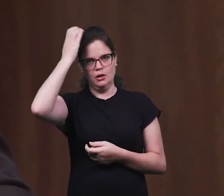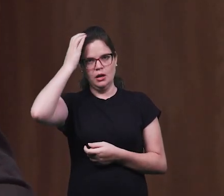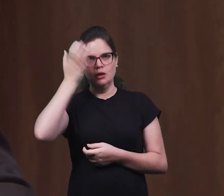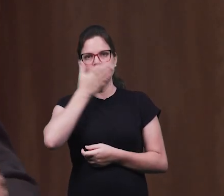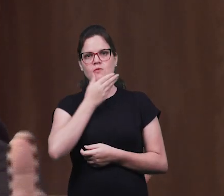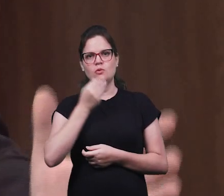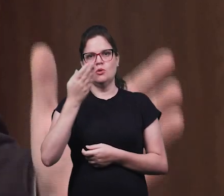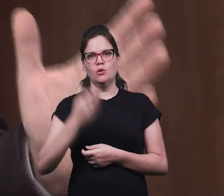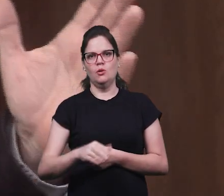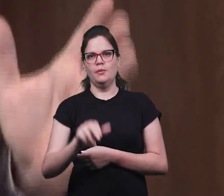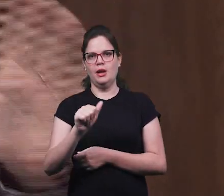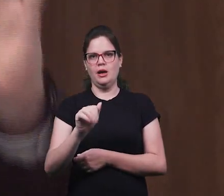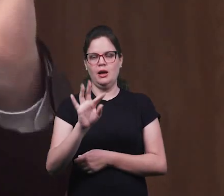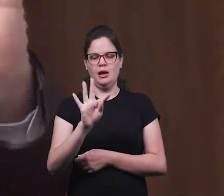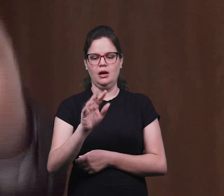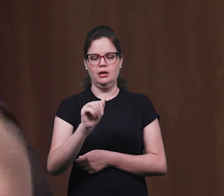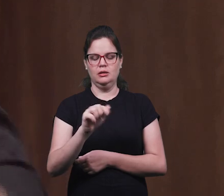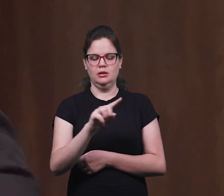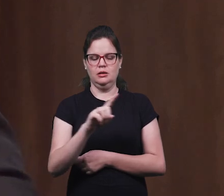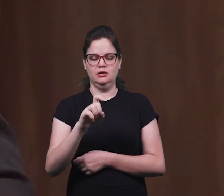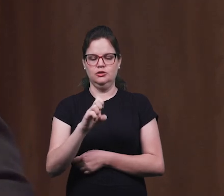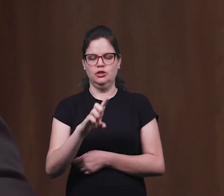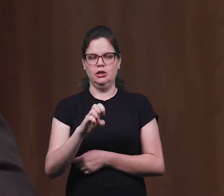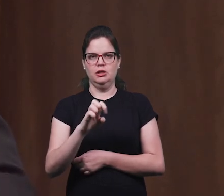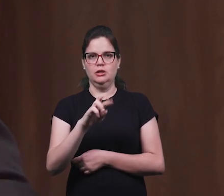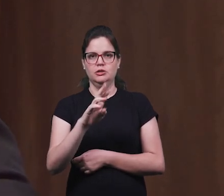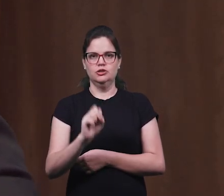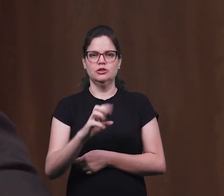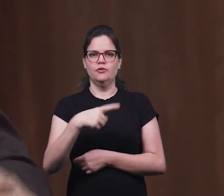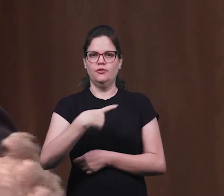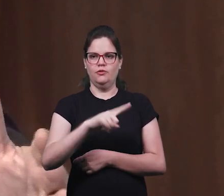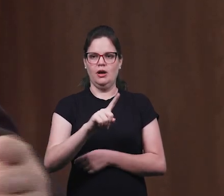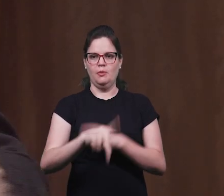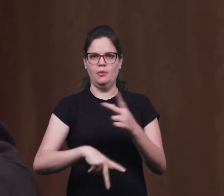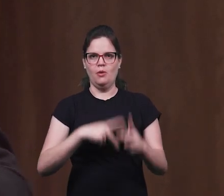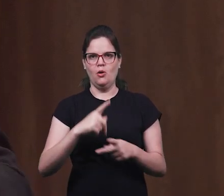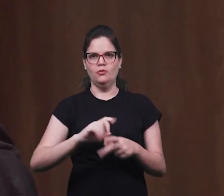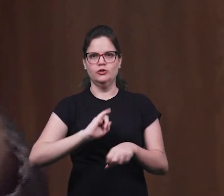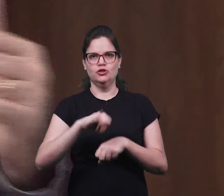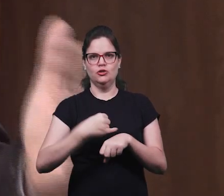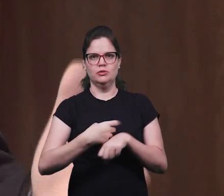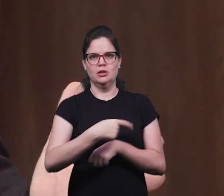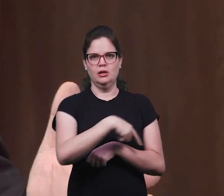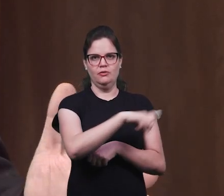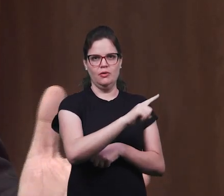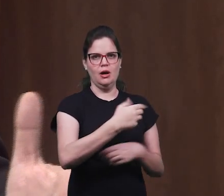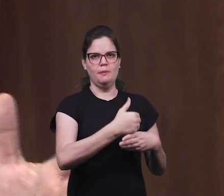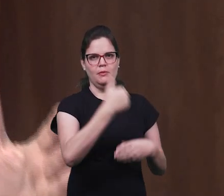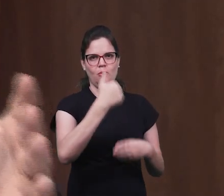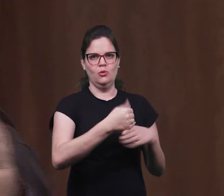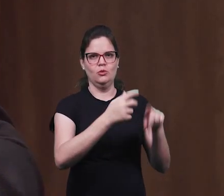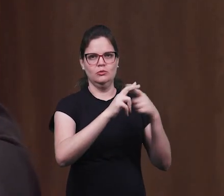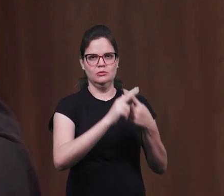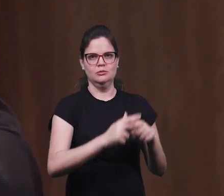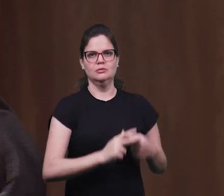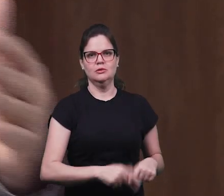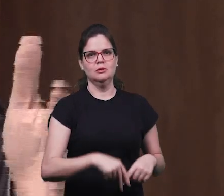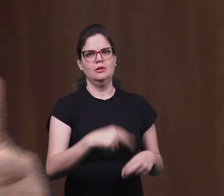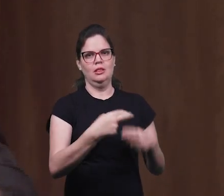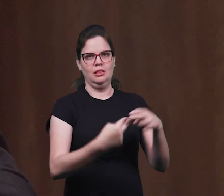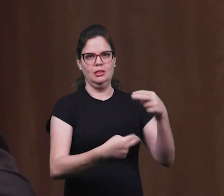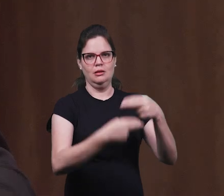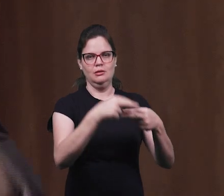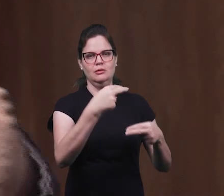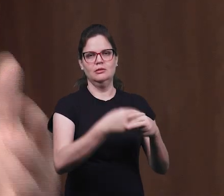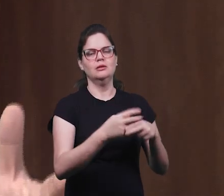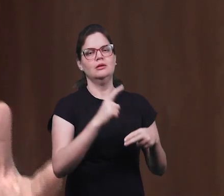decreto para o pessoal reconstruir Jerusalém. Aí tem uma confusão nesse meio, o pessoal manda parar, e aquela